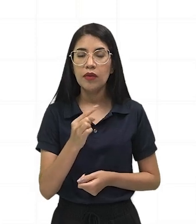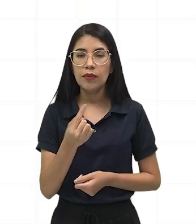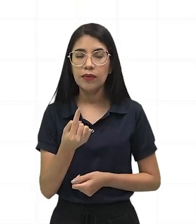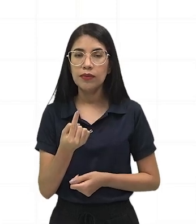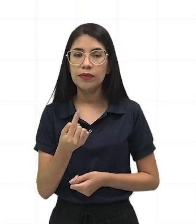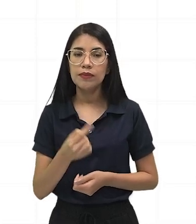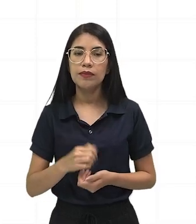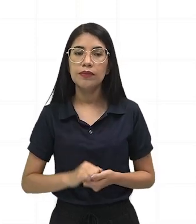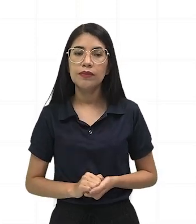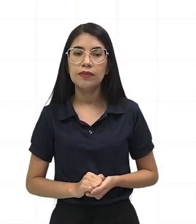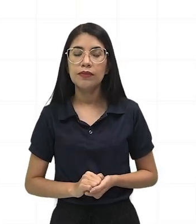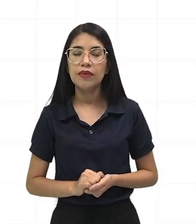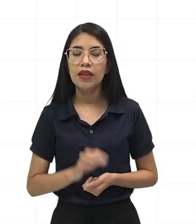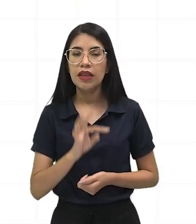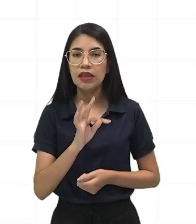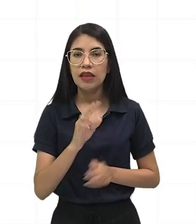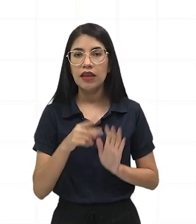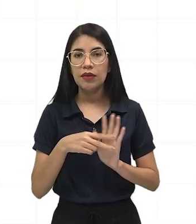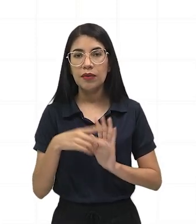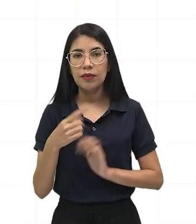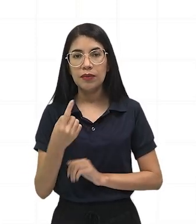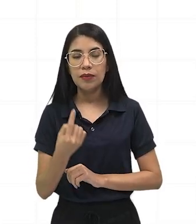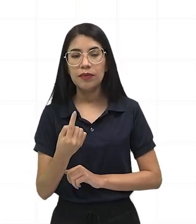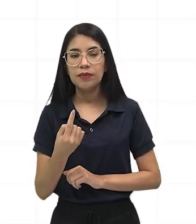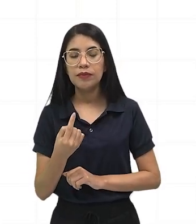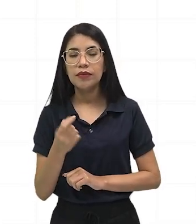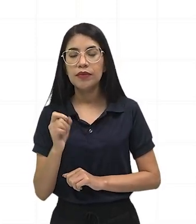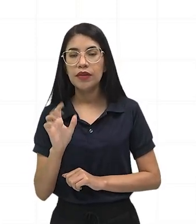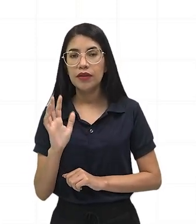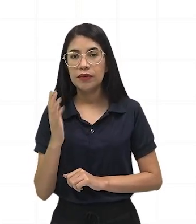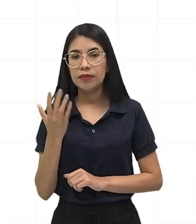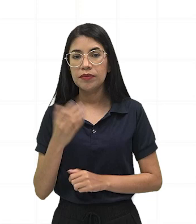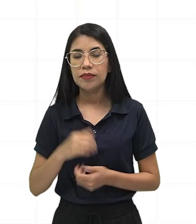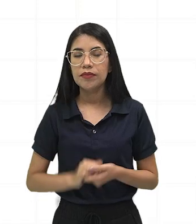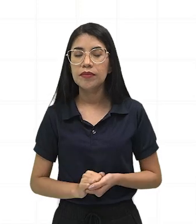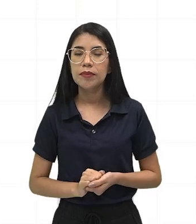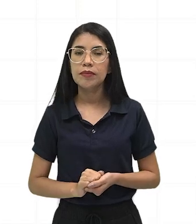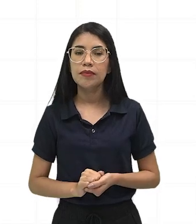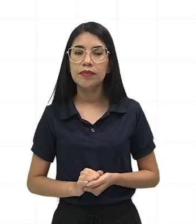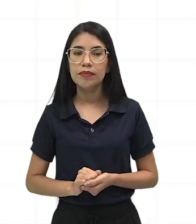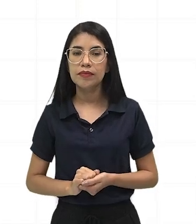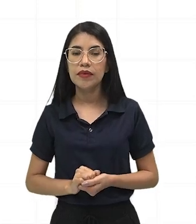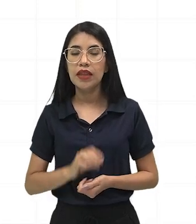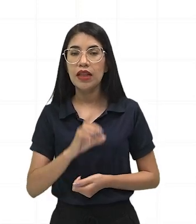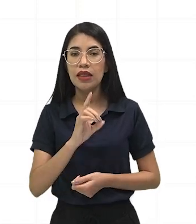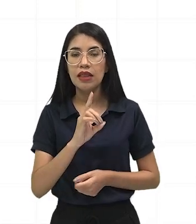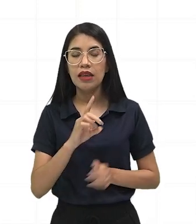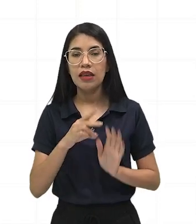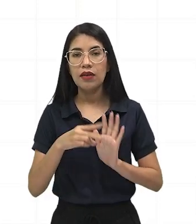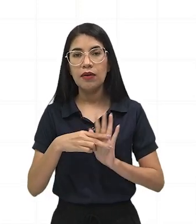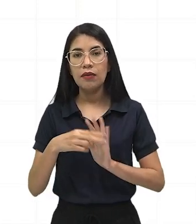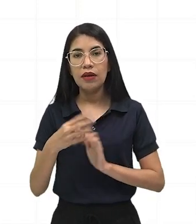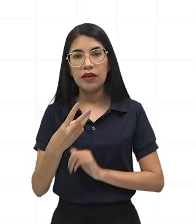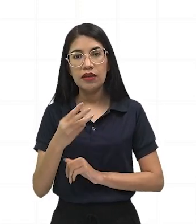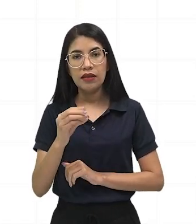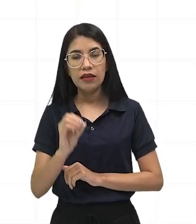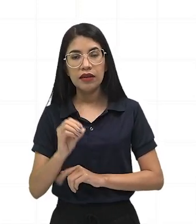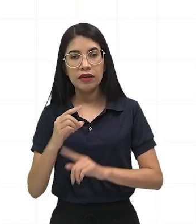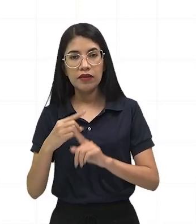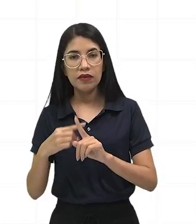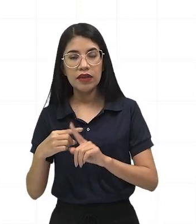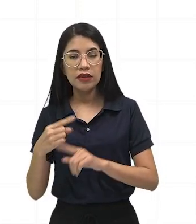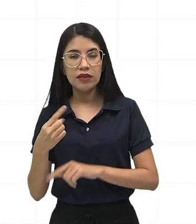quando o tempo é igual a 1, o que vai acontecer aqui? D vai ser igual a 30 vezes 1.